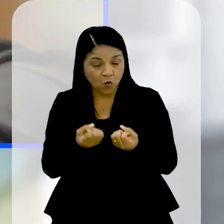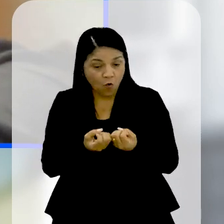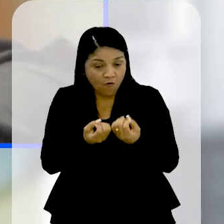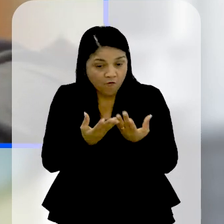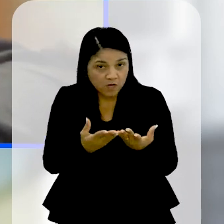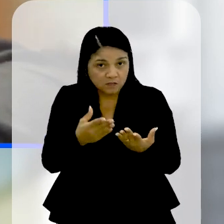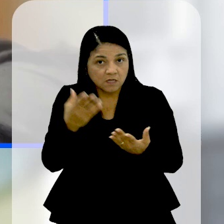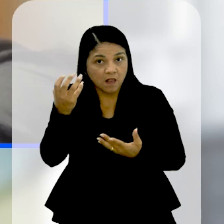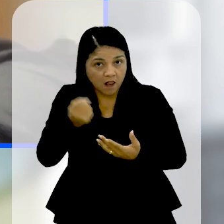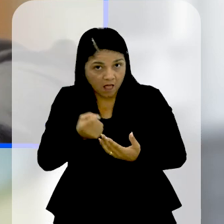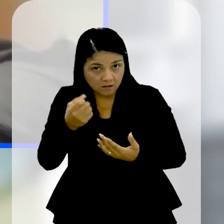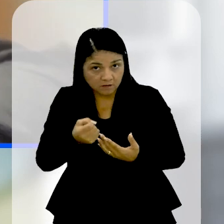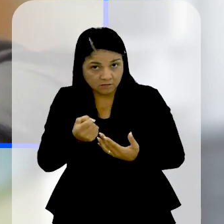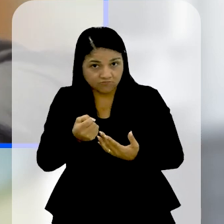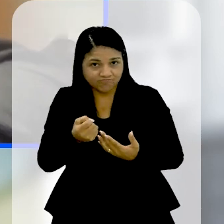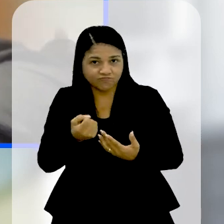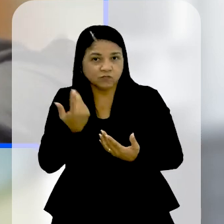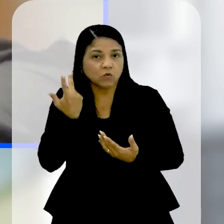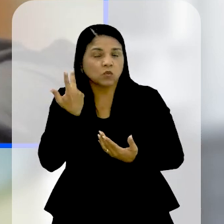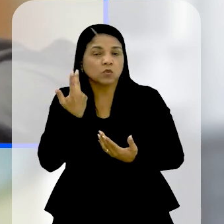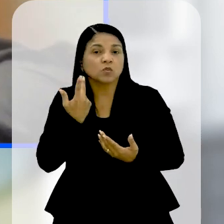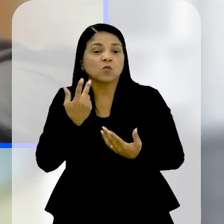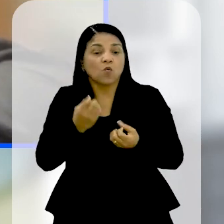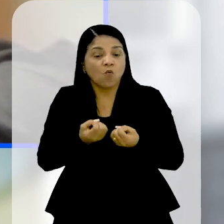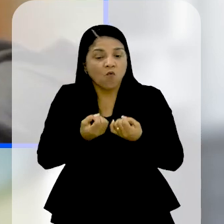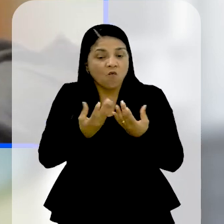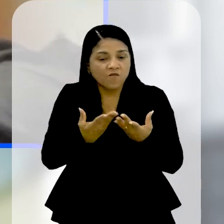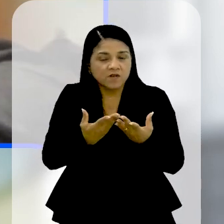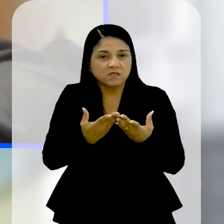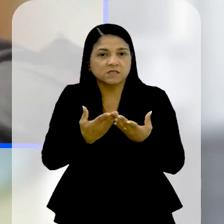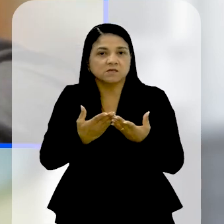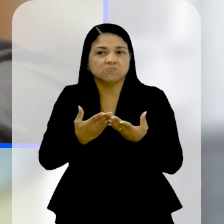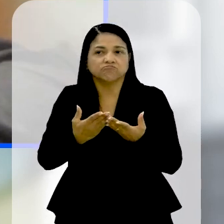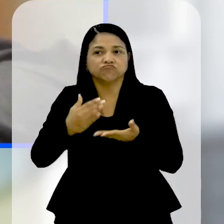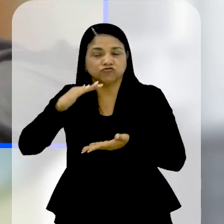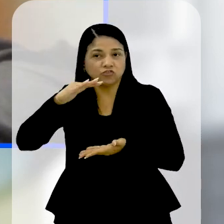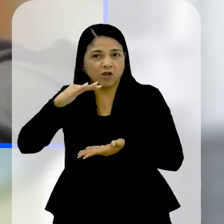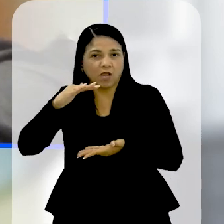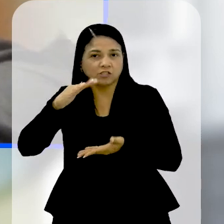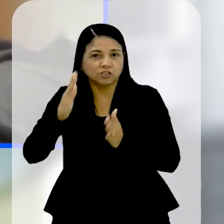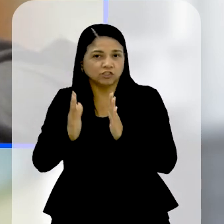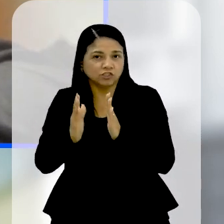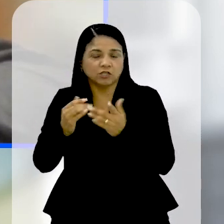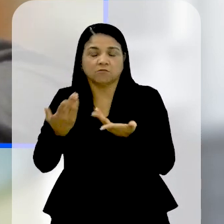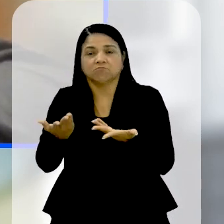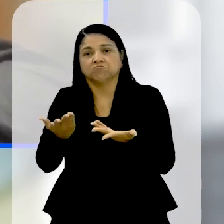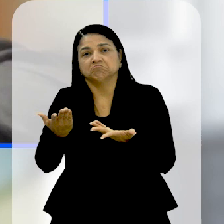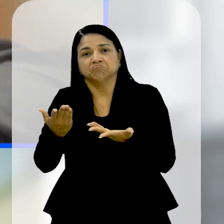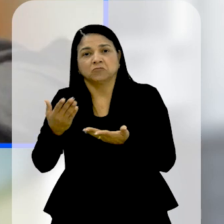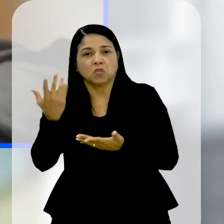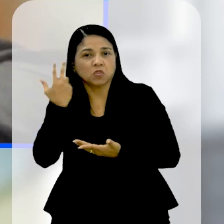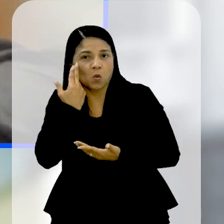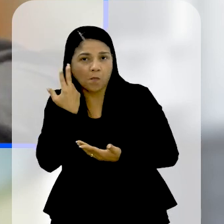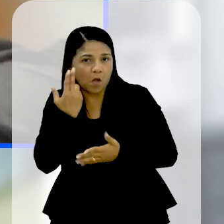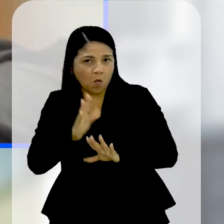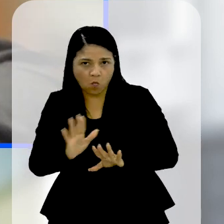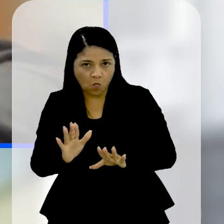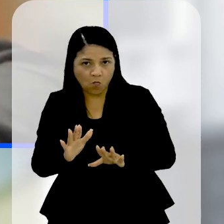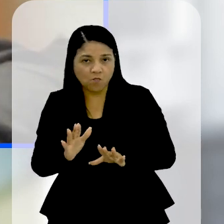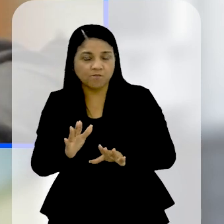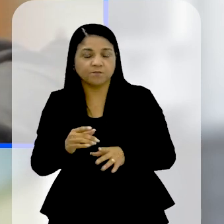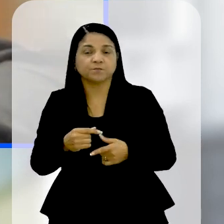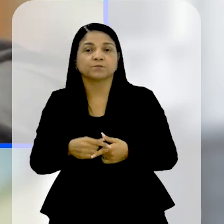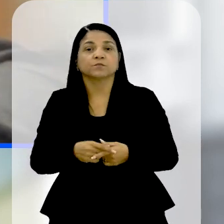questões culturais de oferecer leite, pode oferecer o leite comum que a gente tem aí, de caixinha, de saquinho, que você tiver disponível. Mas não